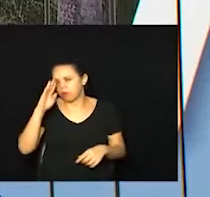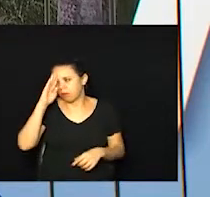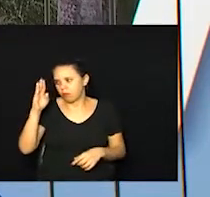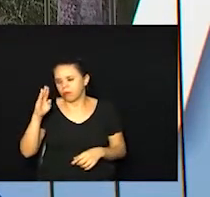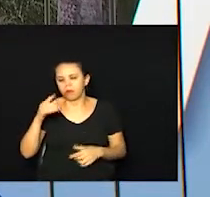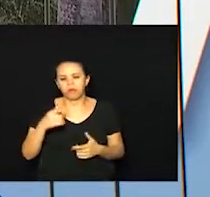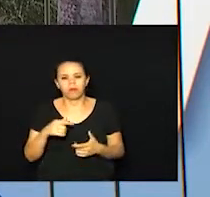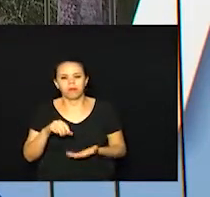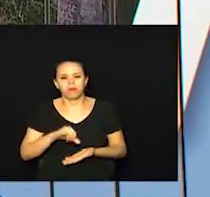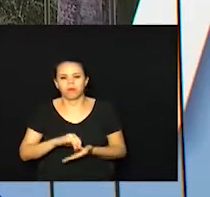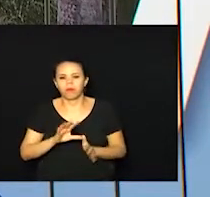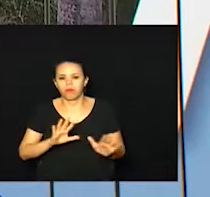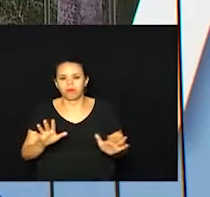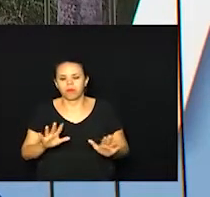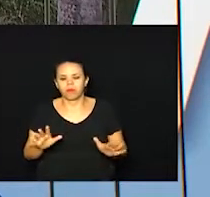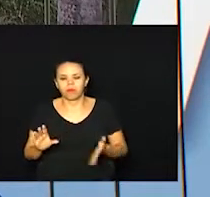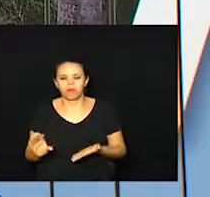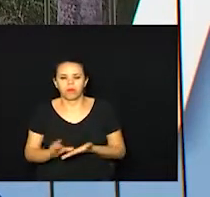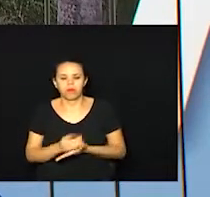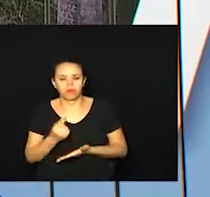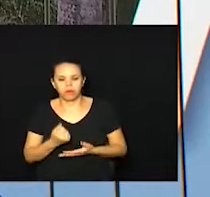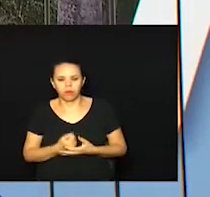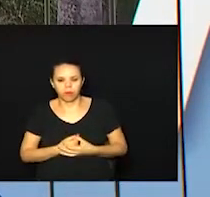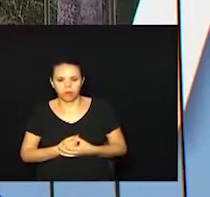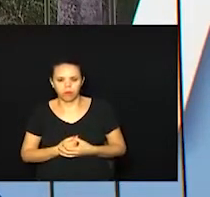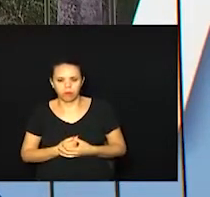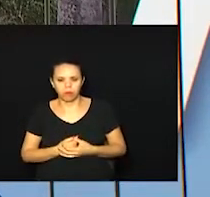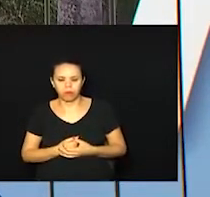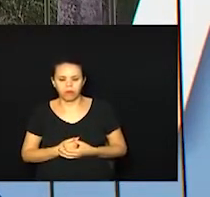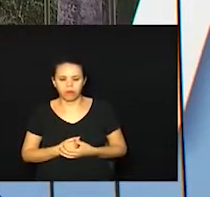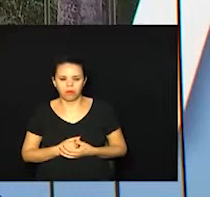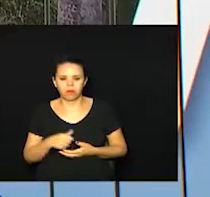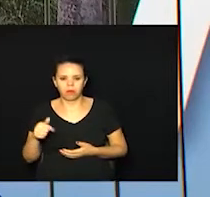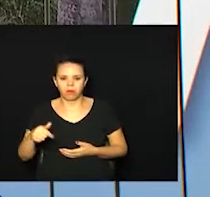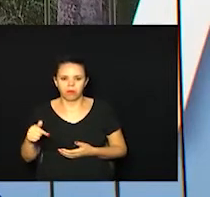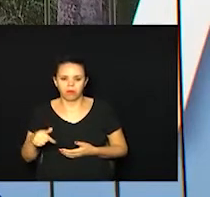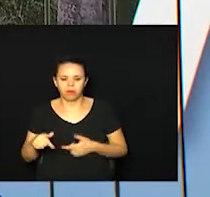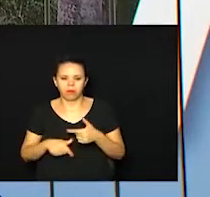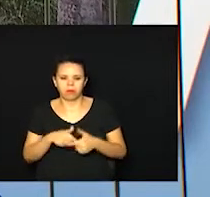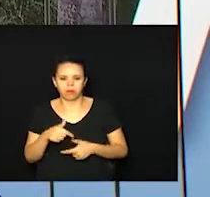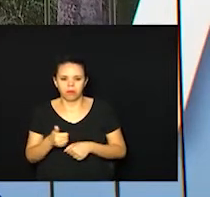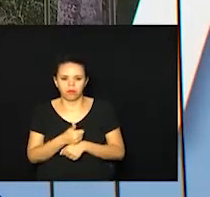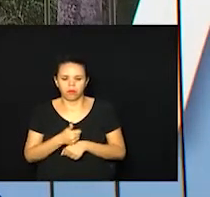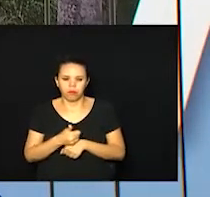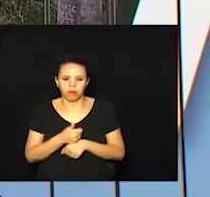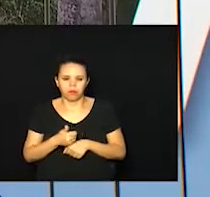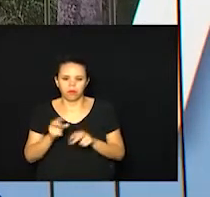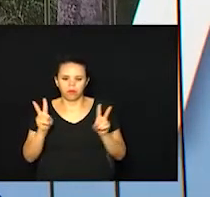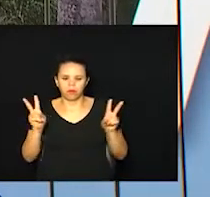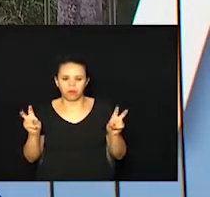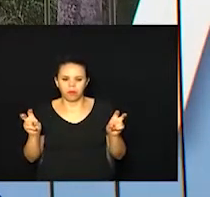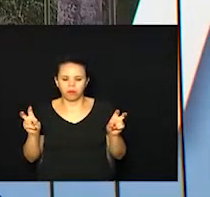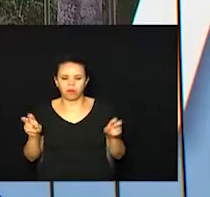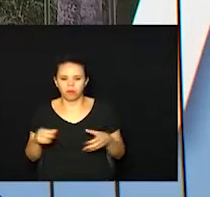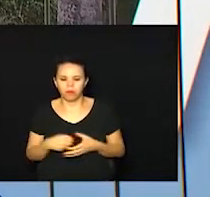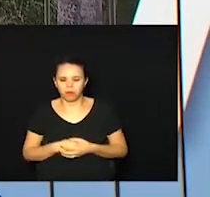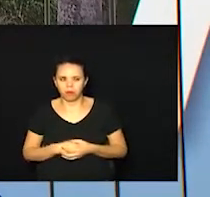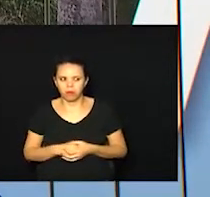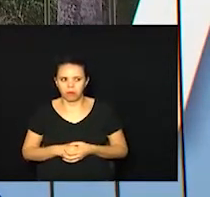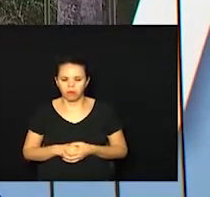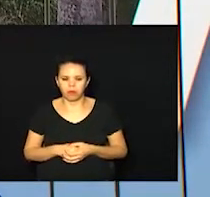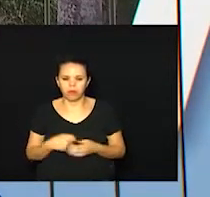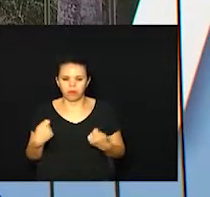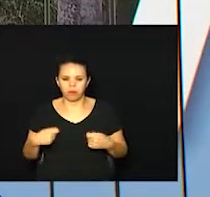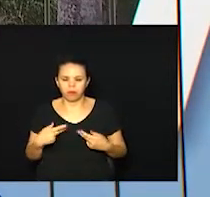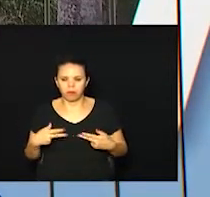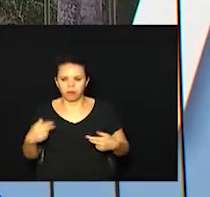central, não necessariamente os recursos a serem investidos nessa questão, nessa